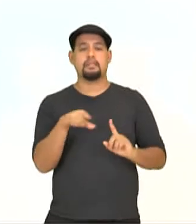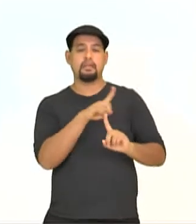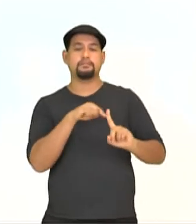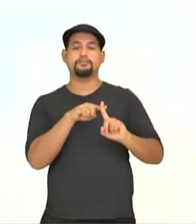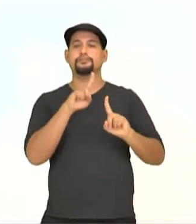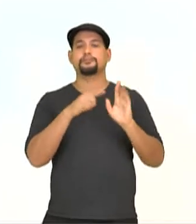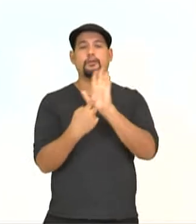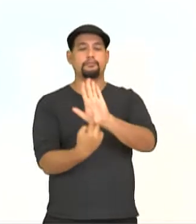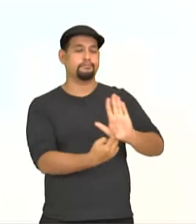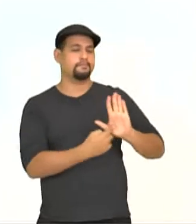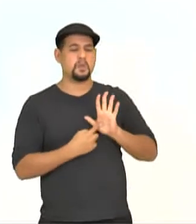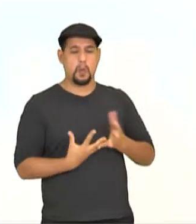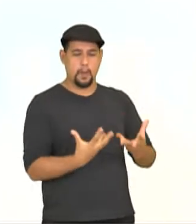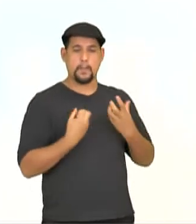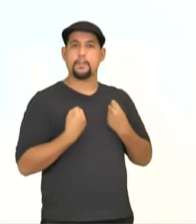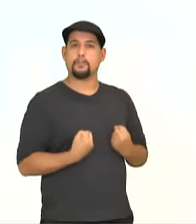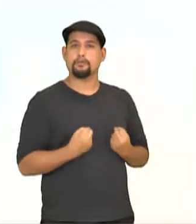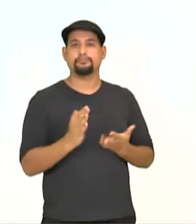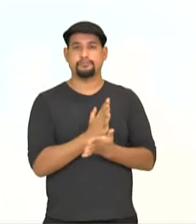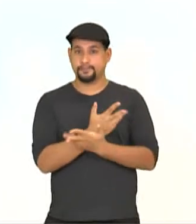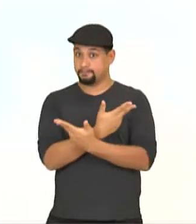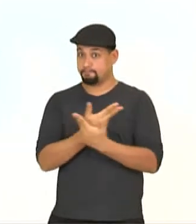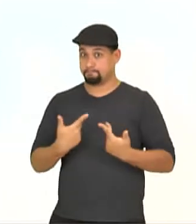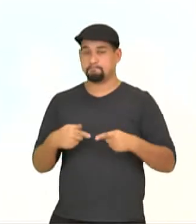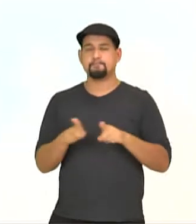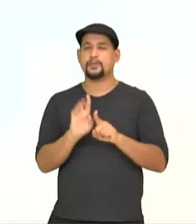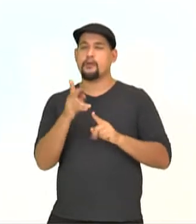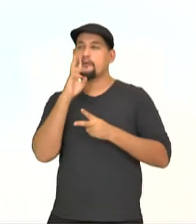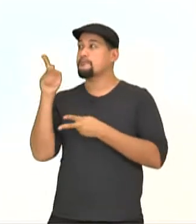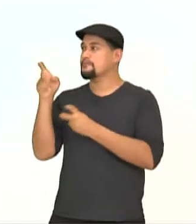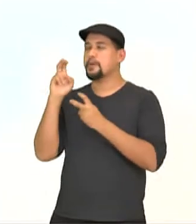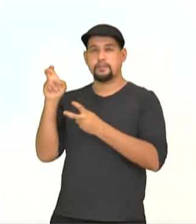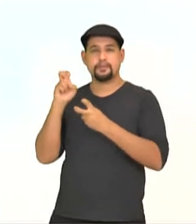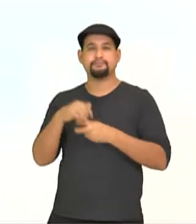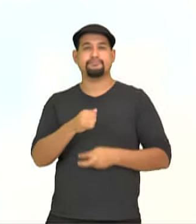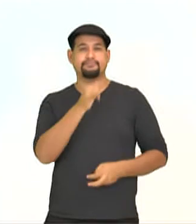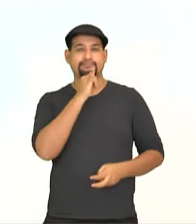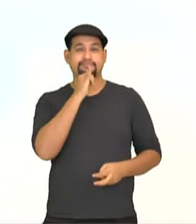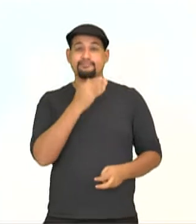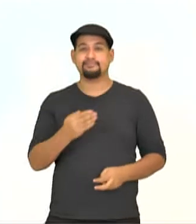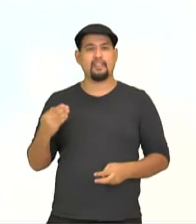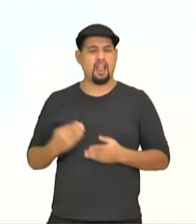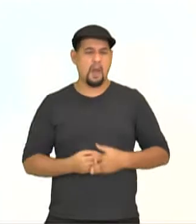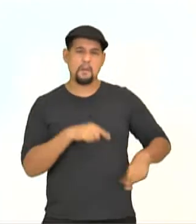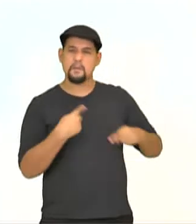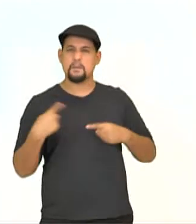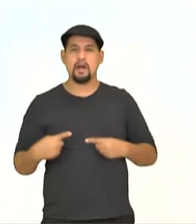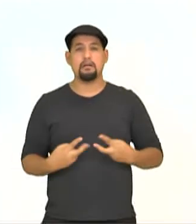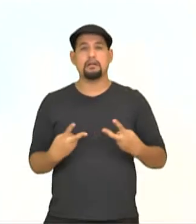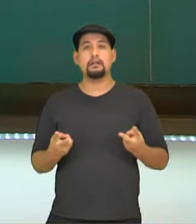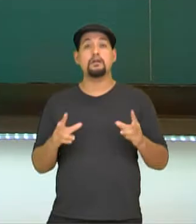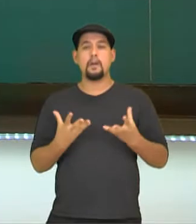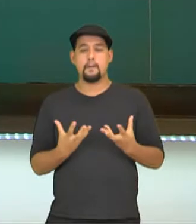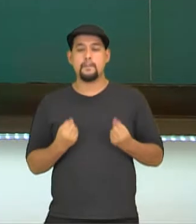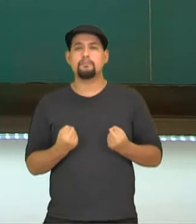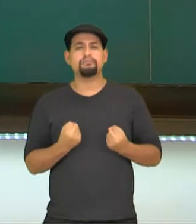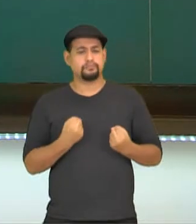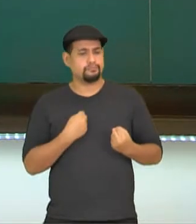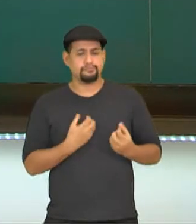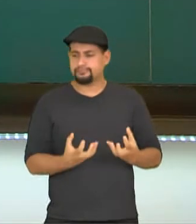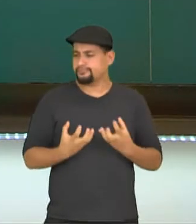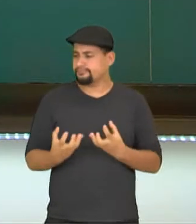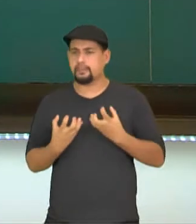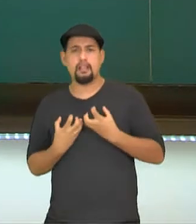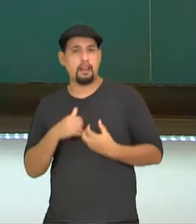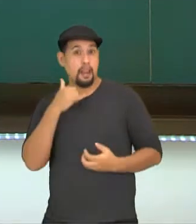de indicar posse de algo, como vimos en el ejemplo, la disputa por la posse del móvil.